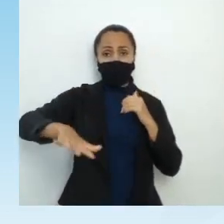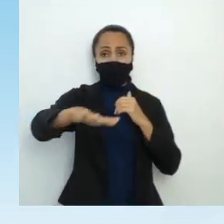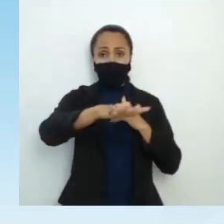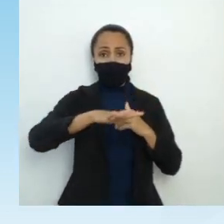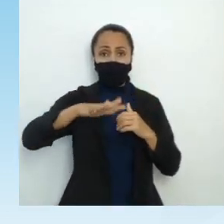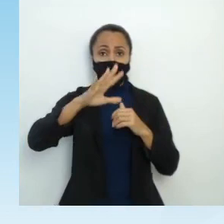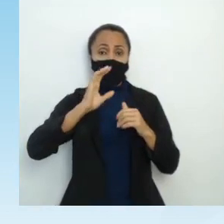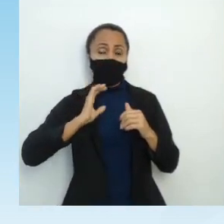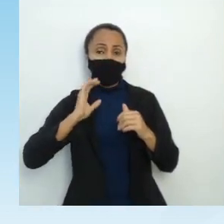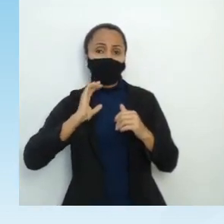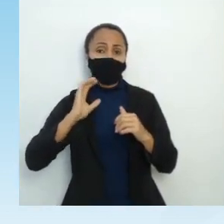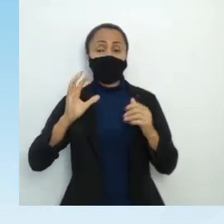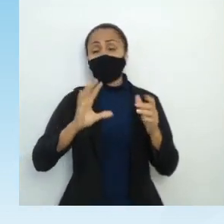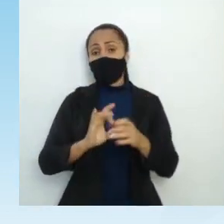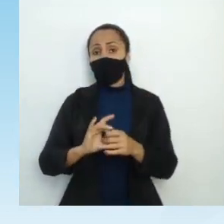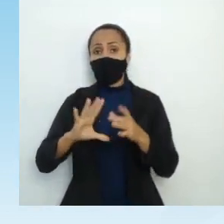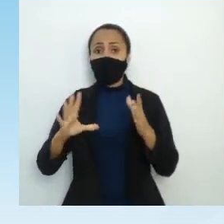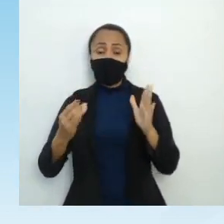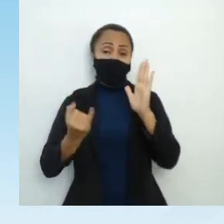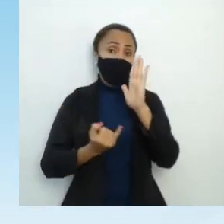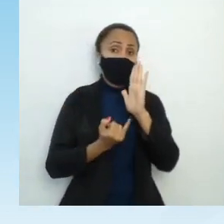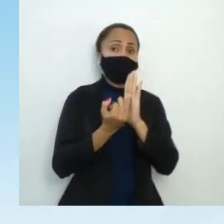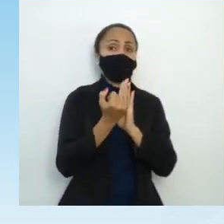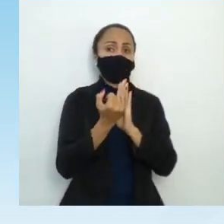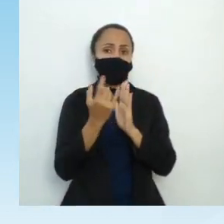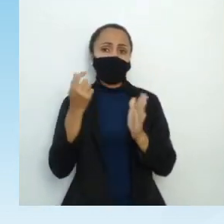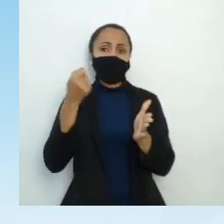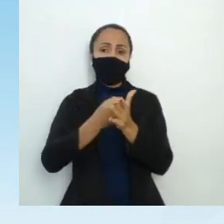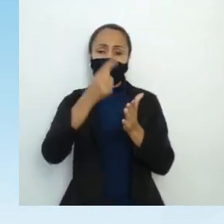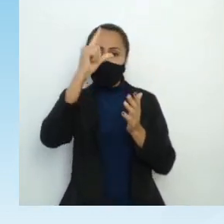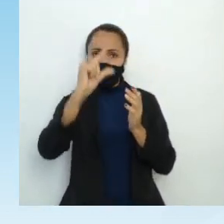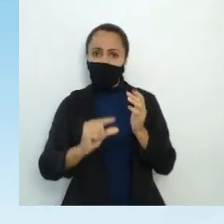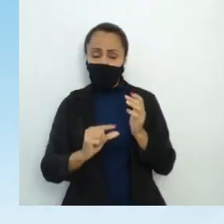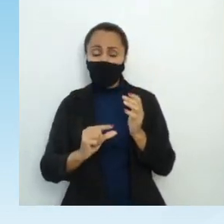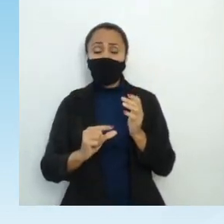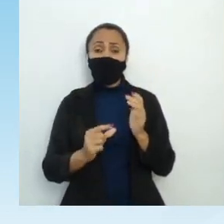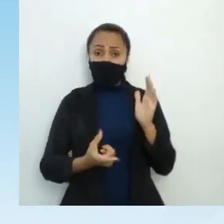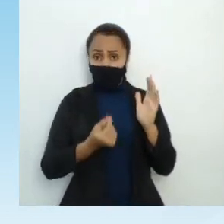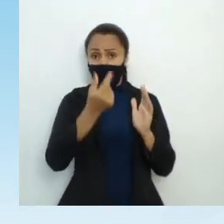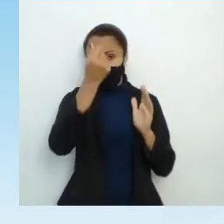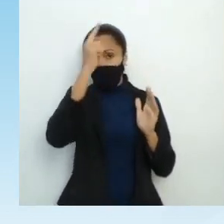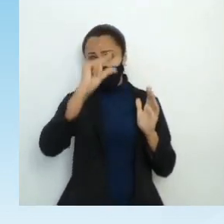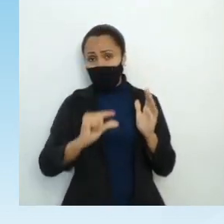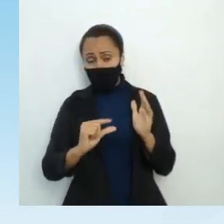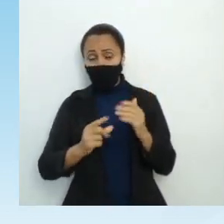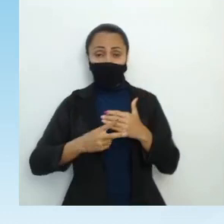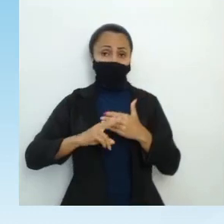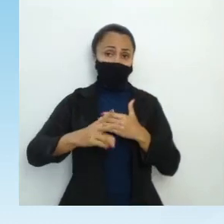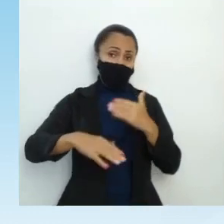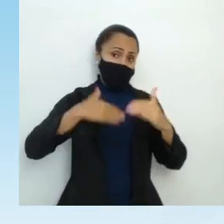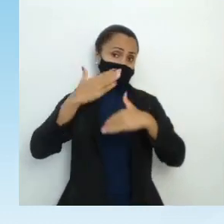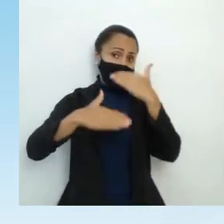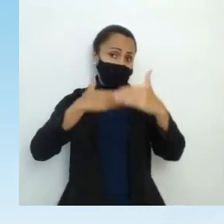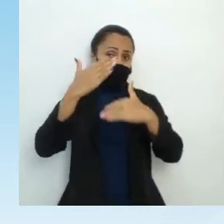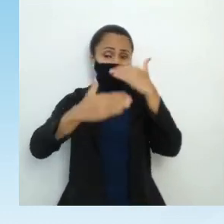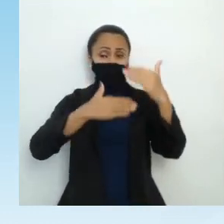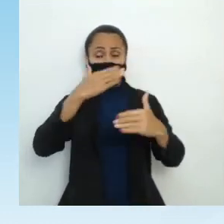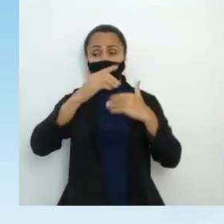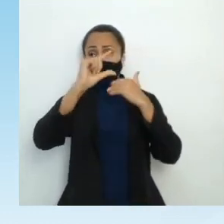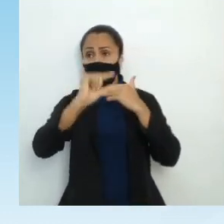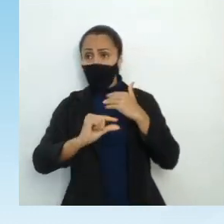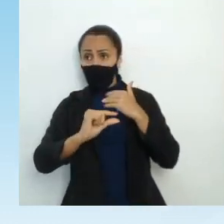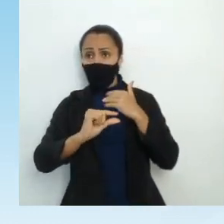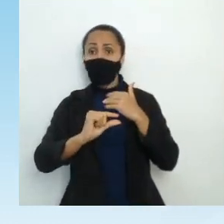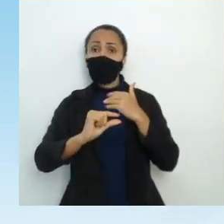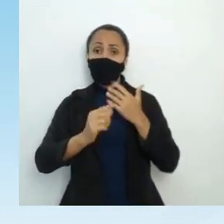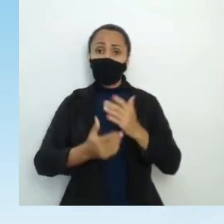muito livre, se botar imposto, impor goela abaixo imposto, o lucro é menor, então, consequentemente, o avanço se torna menor por parte da